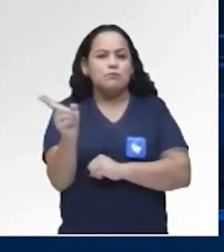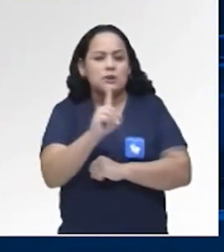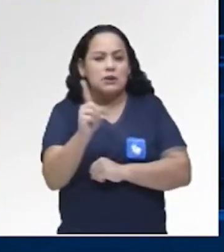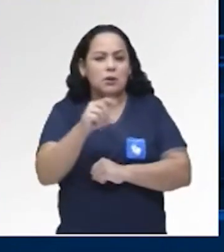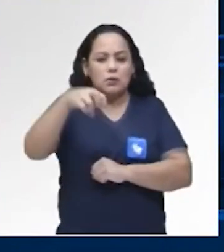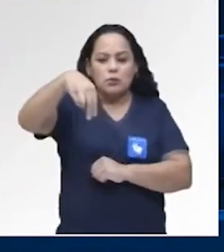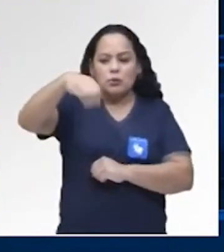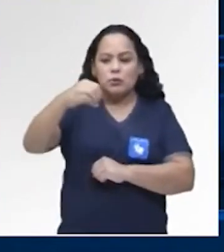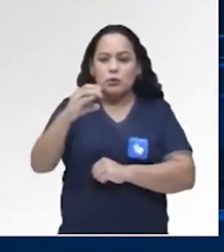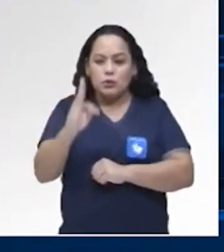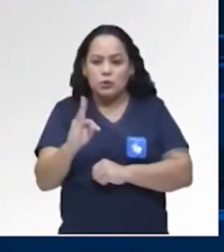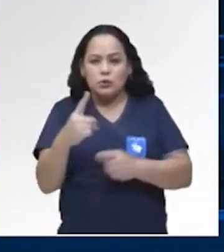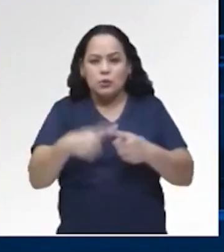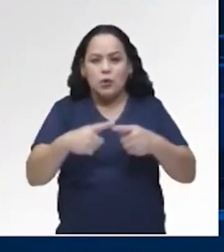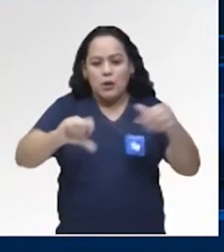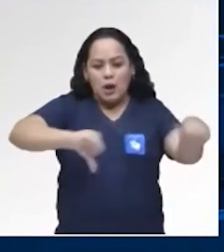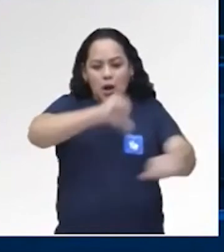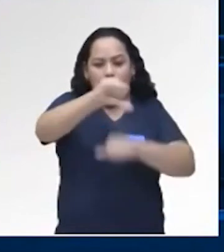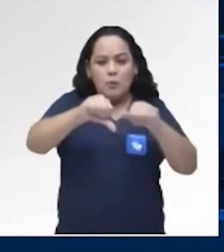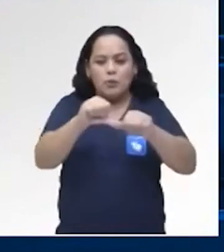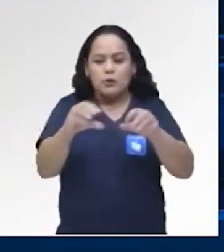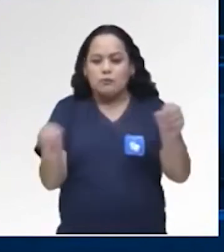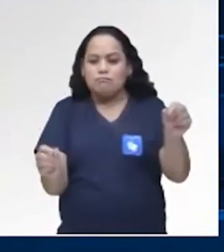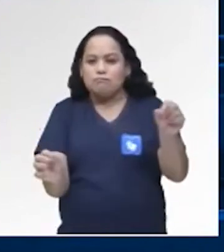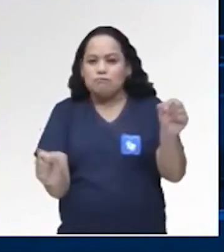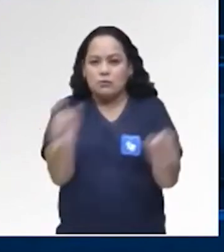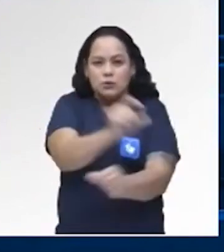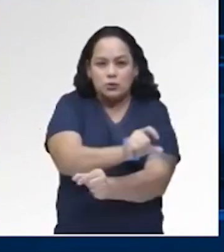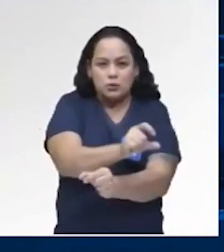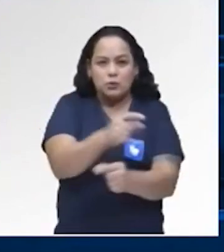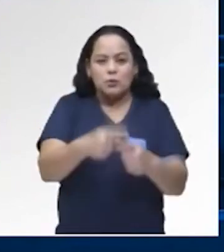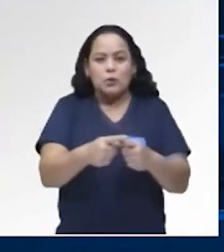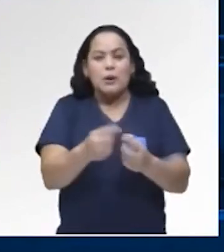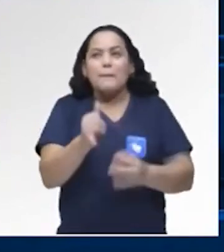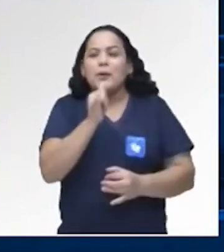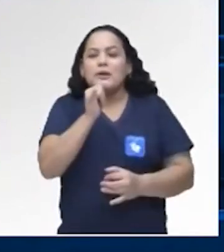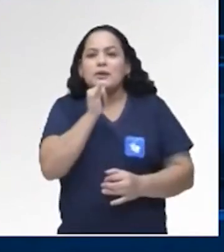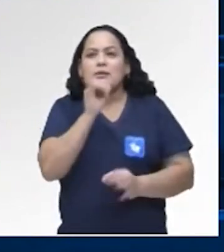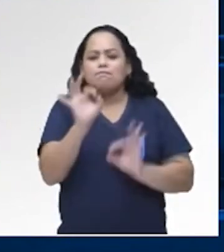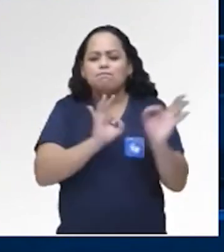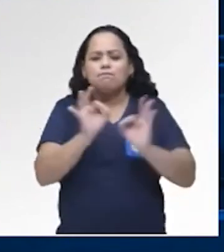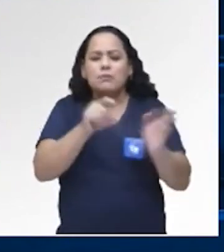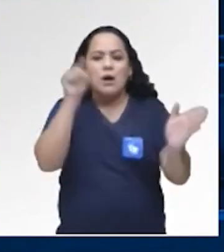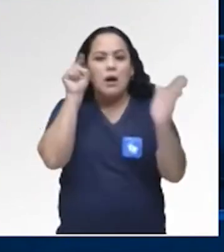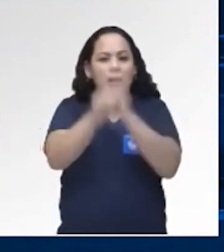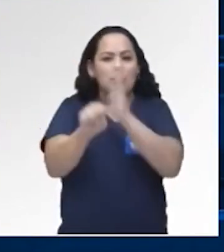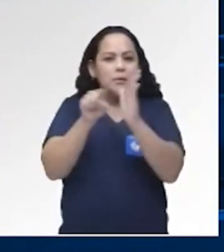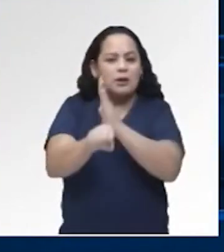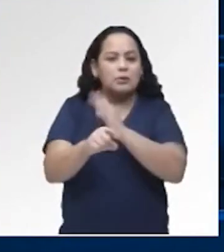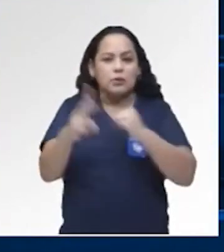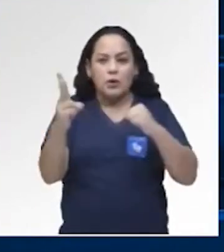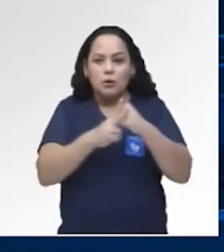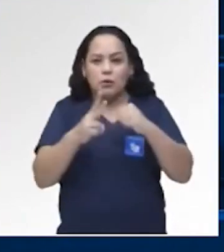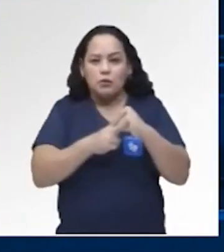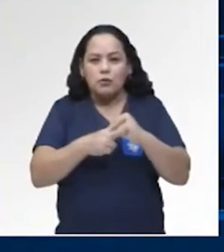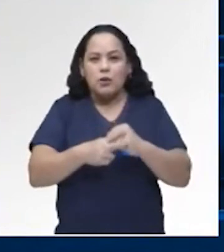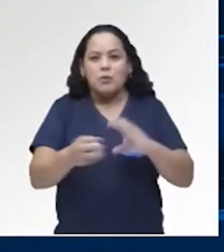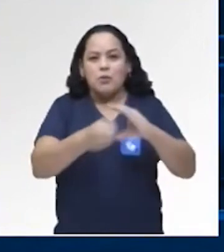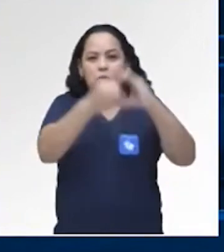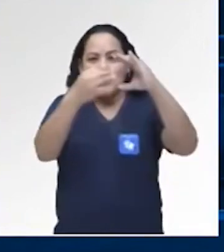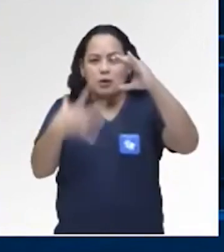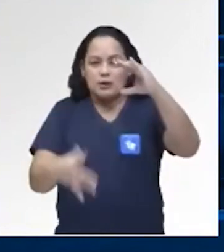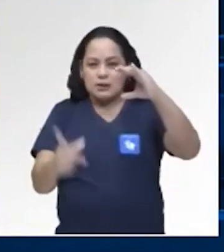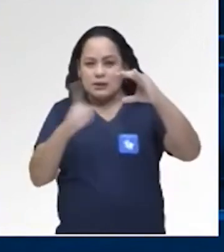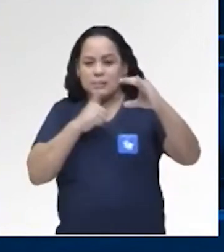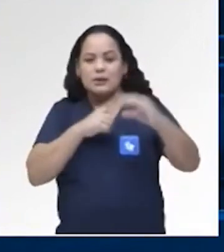not, e aí ele que muda de posição quando nós vamos fazer uma pergunta. Então, o verbo auxiliar, ele assume um caráter de